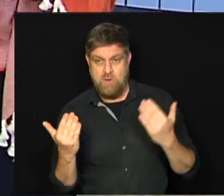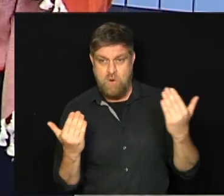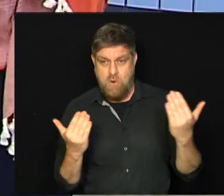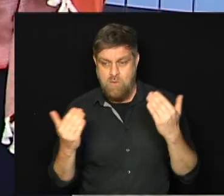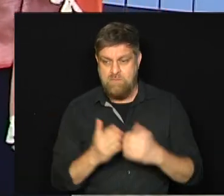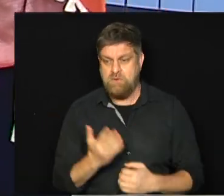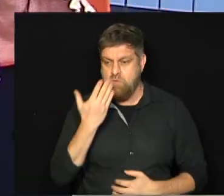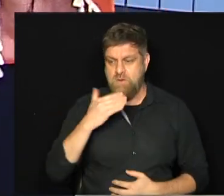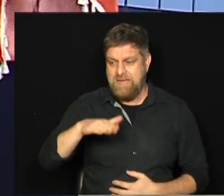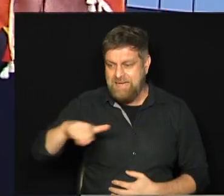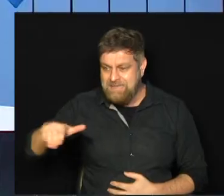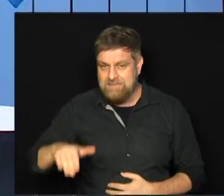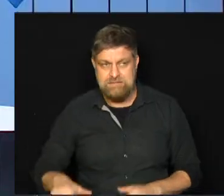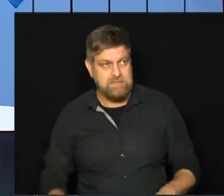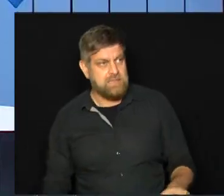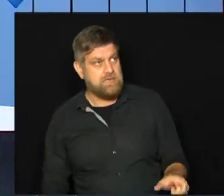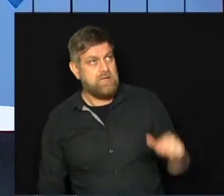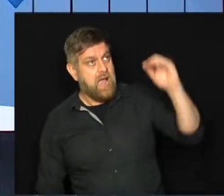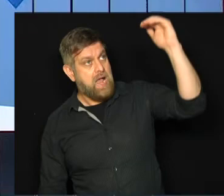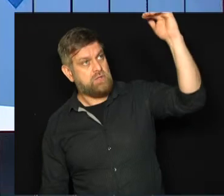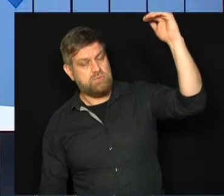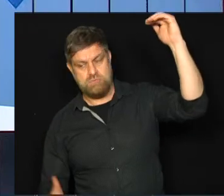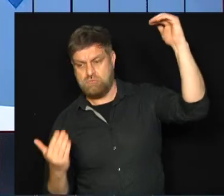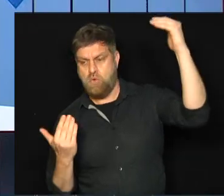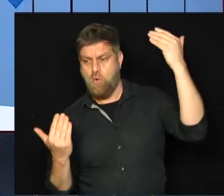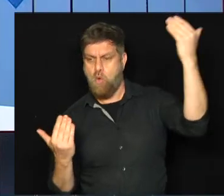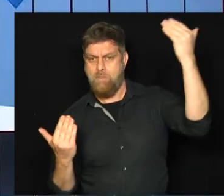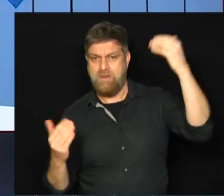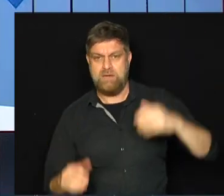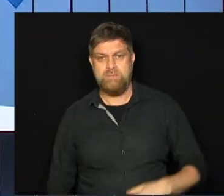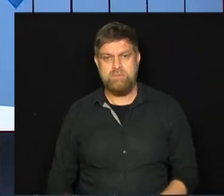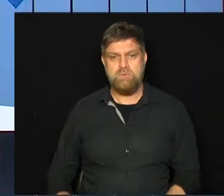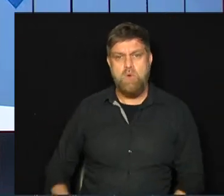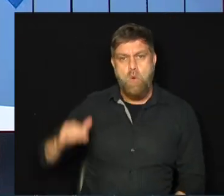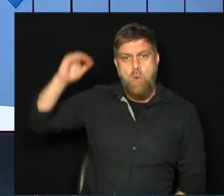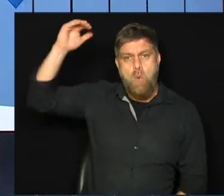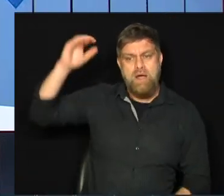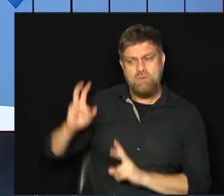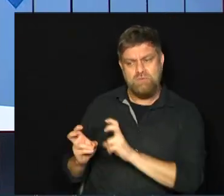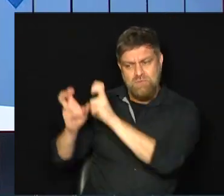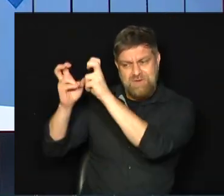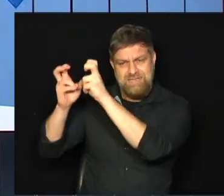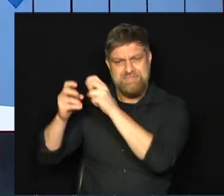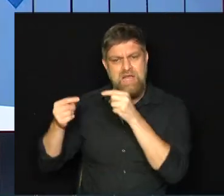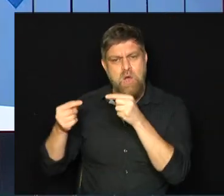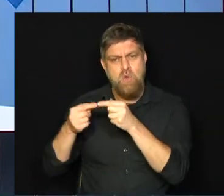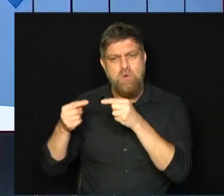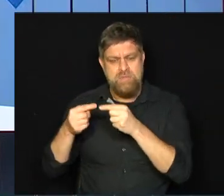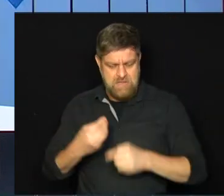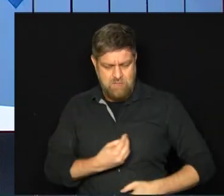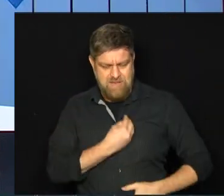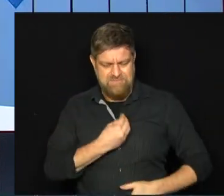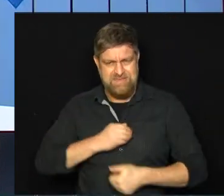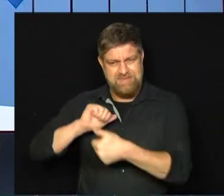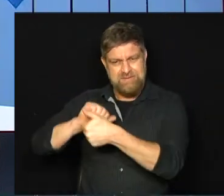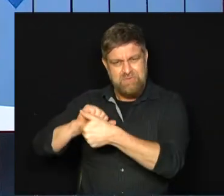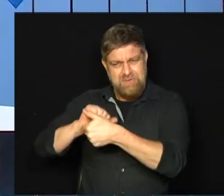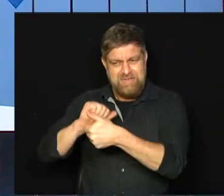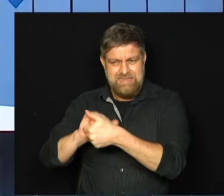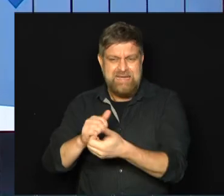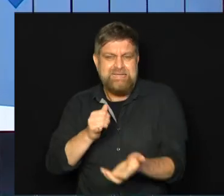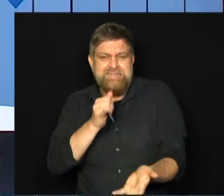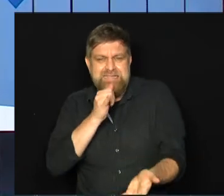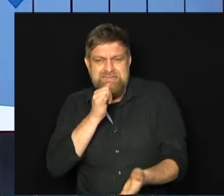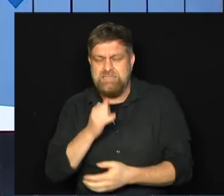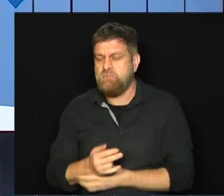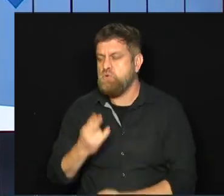câncer pediátrico com o câncer adulto. O câncer adulto muitas vezes está relacionado à qualidade de vida, ao estilo de vida. Por exemplo, o